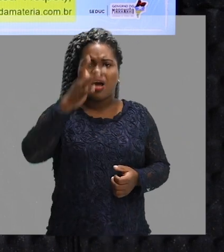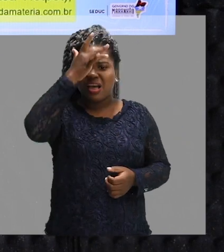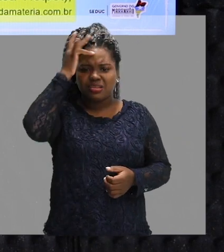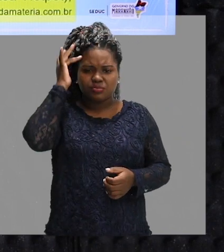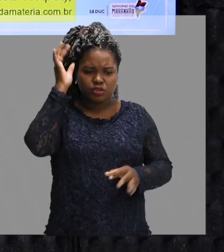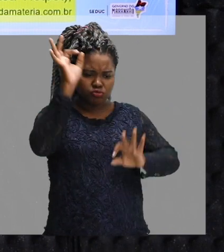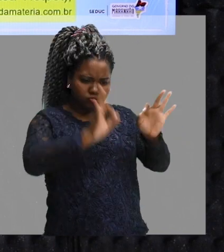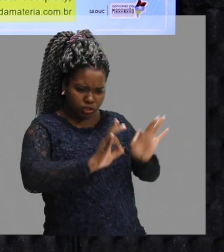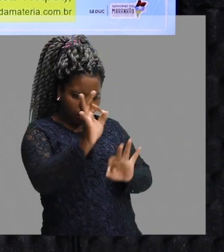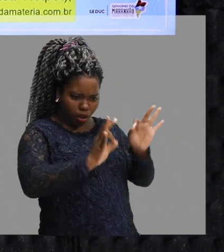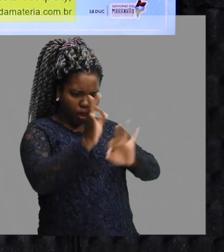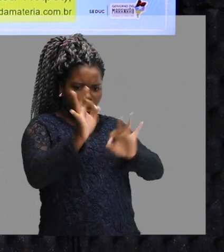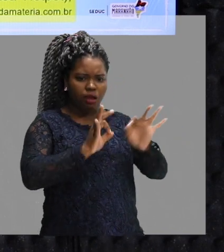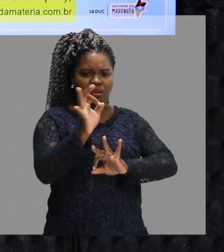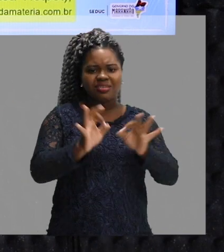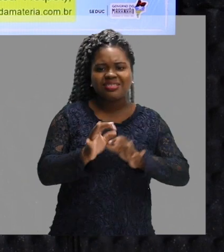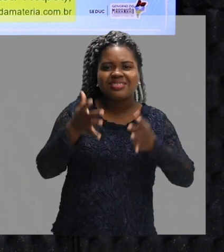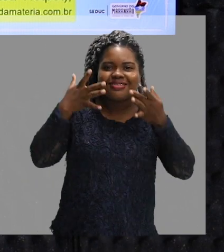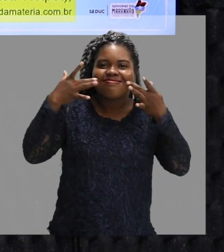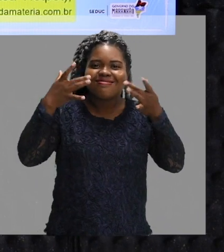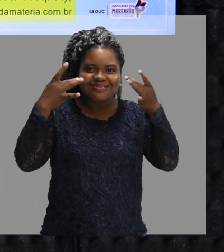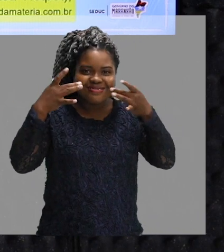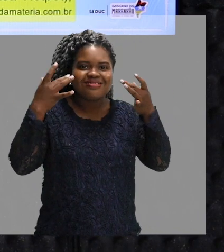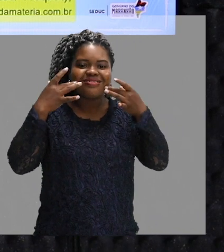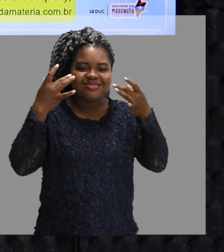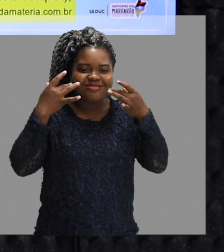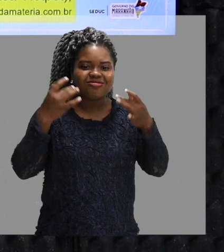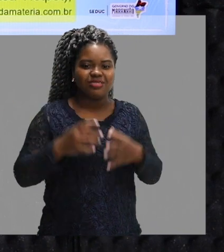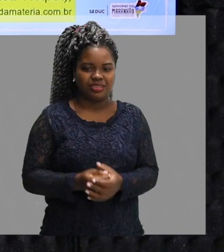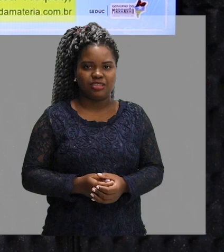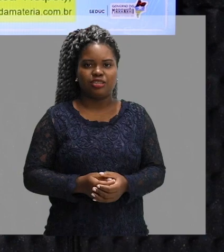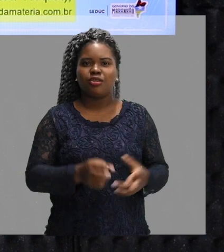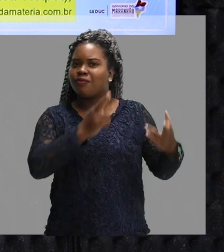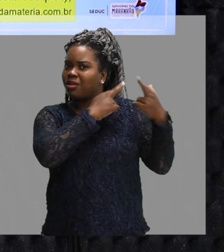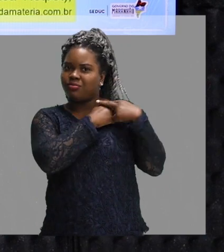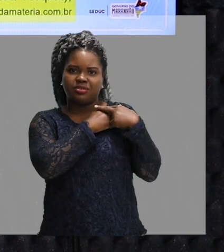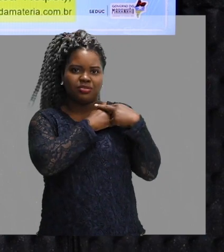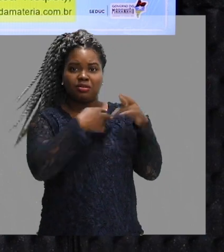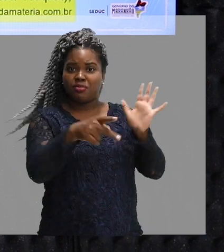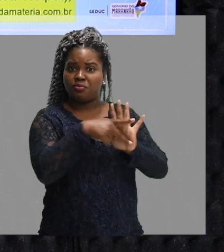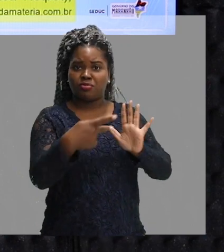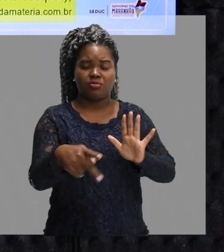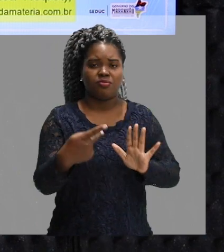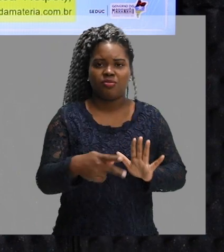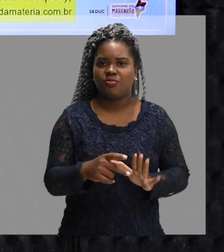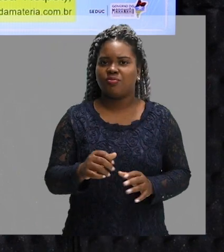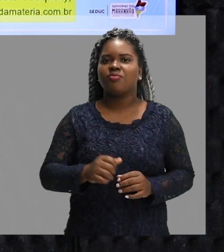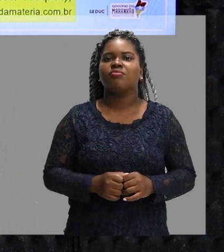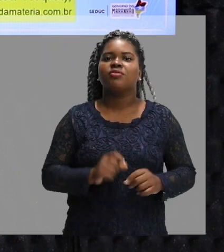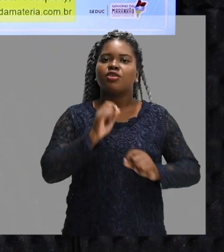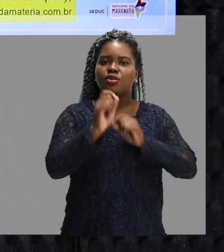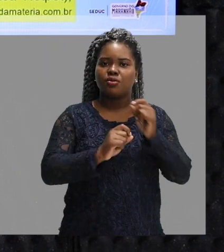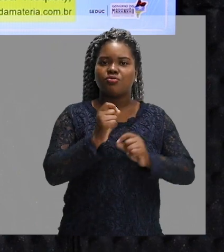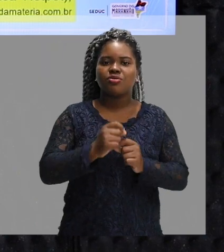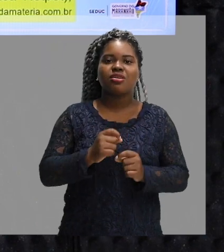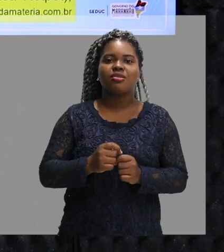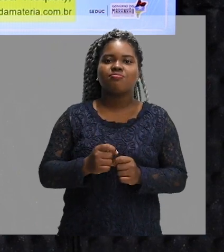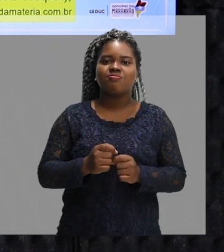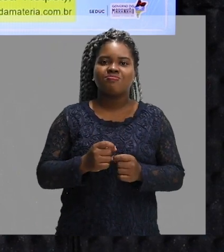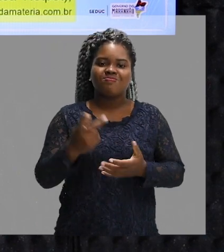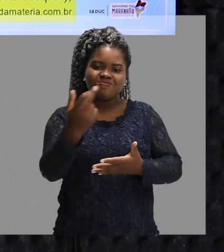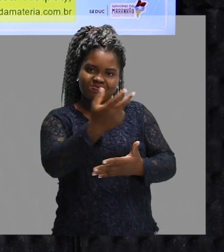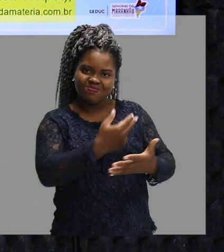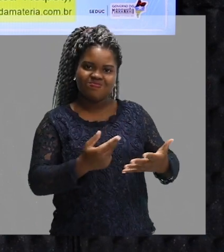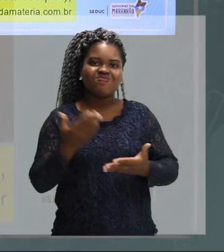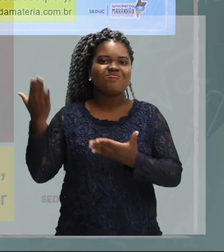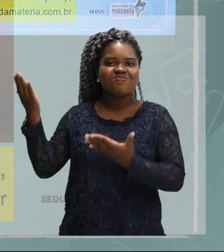isso. Eles estavam fazendo de bom grado, abre aspas, recebiam pouca coisa, mas era um privilégio trabalhar para o faraó. Assim também